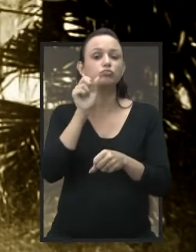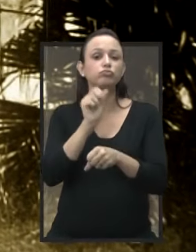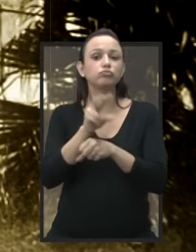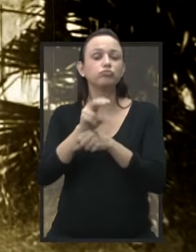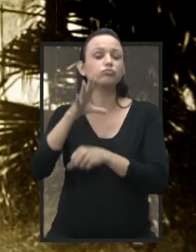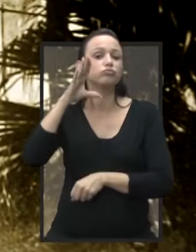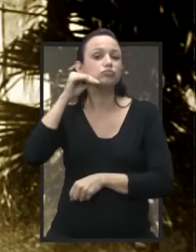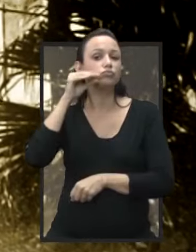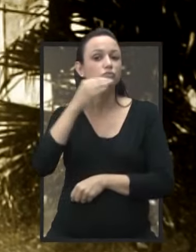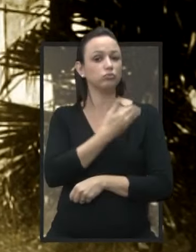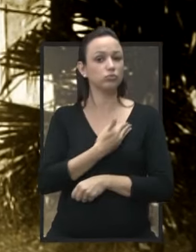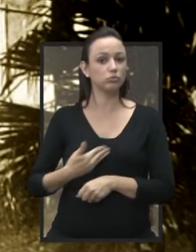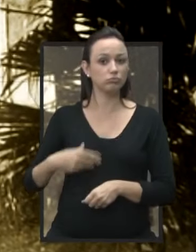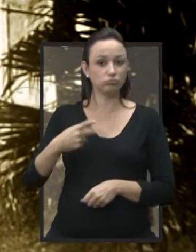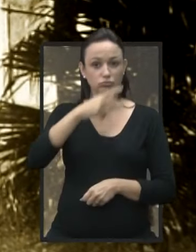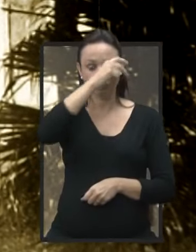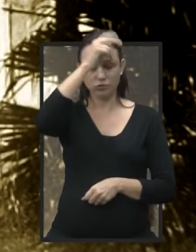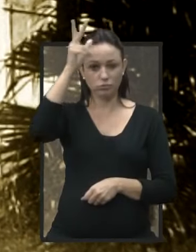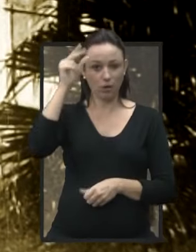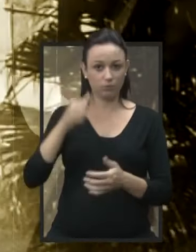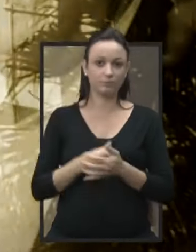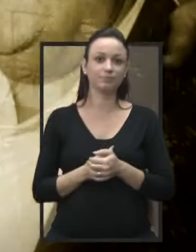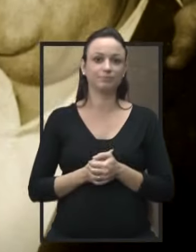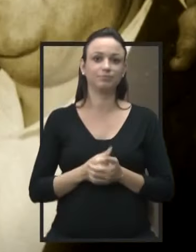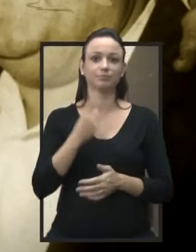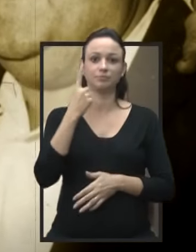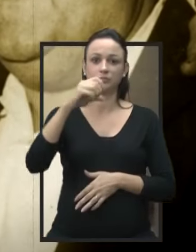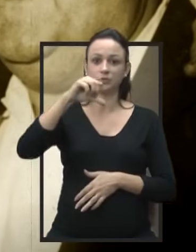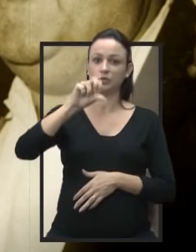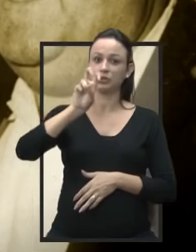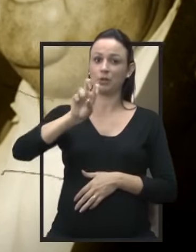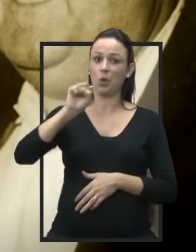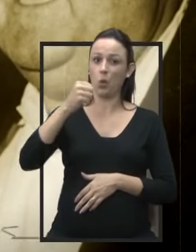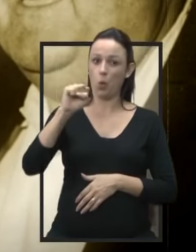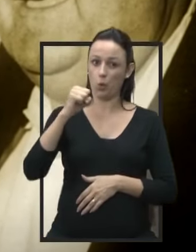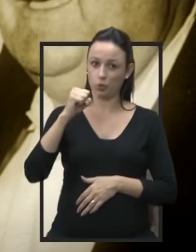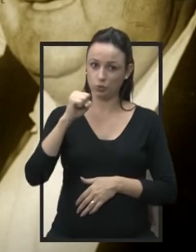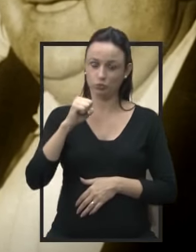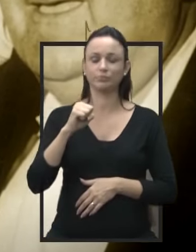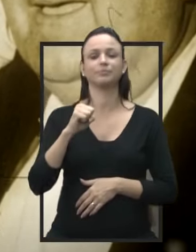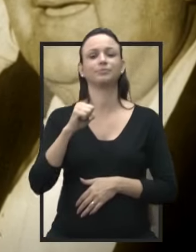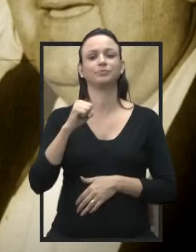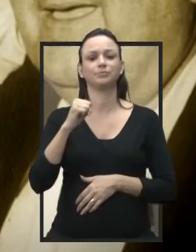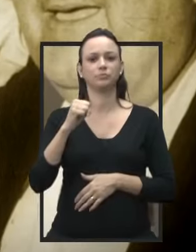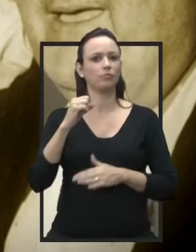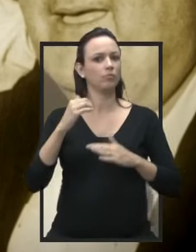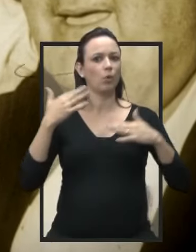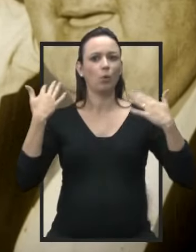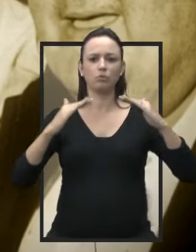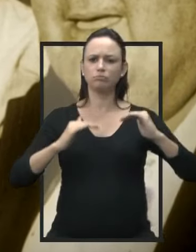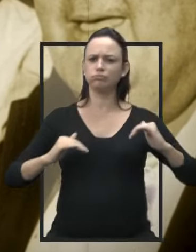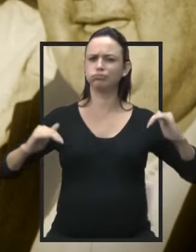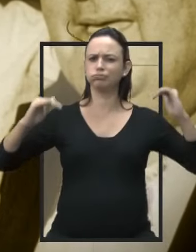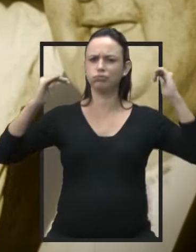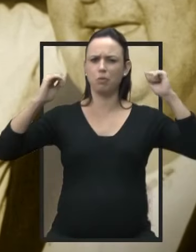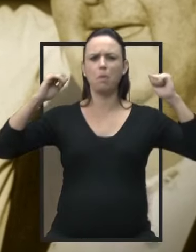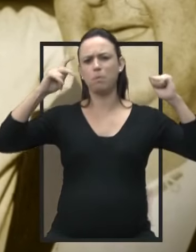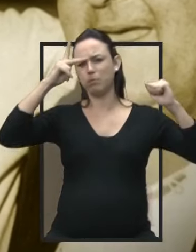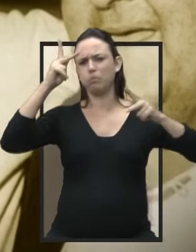para a contratação de funcionários municipais. Em 1958, vivendo o ápice de